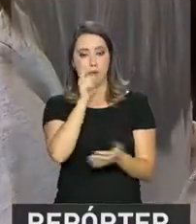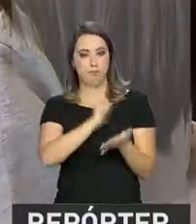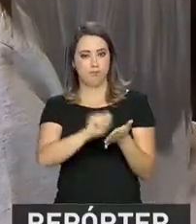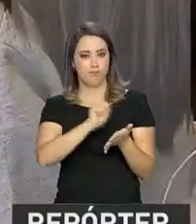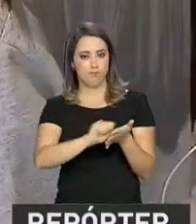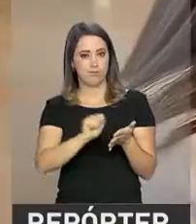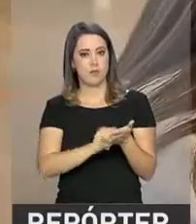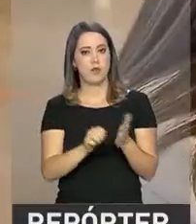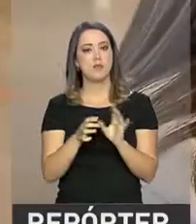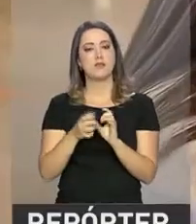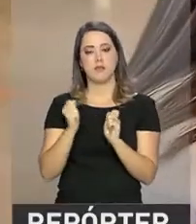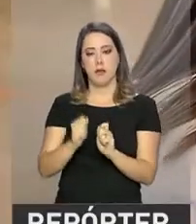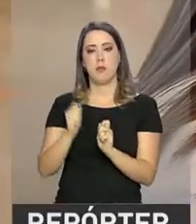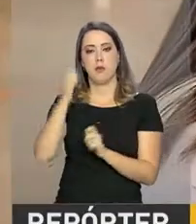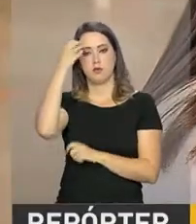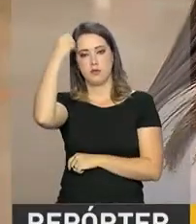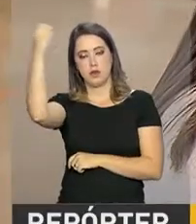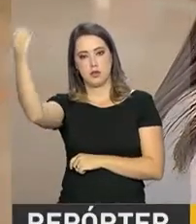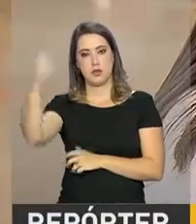o país. Eles tiveram que